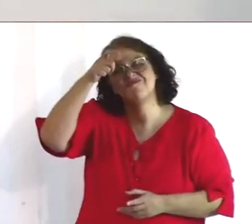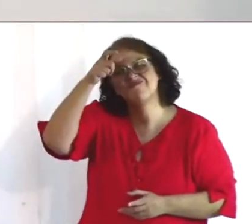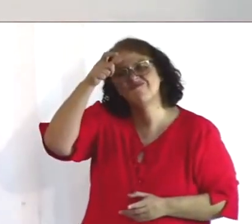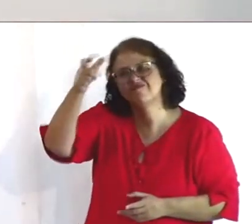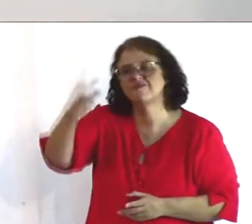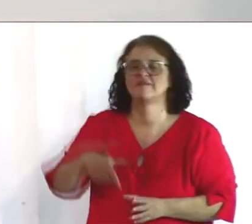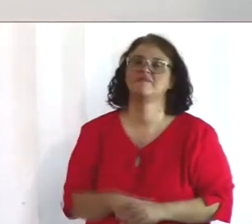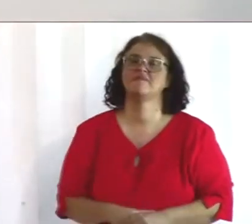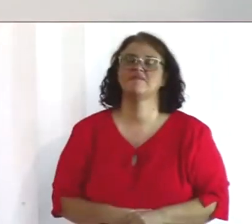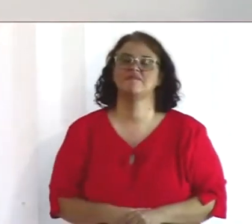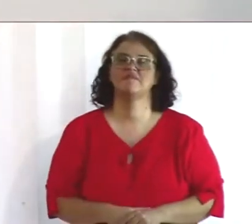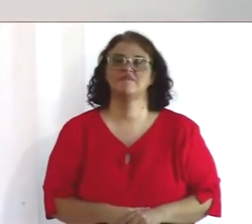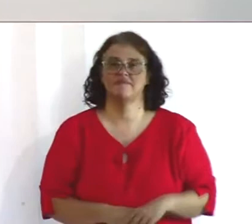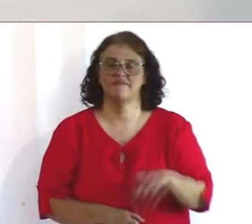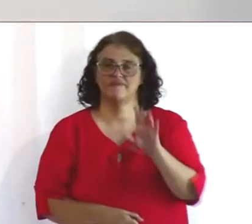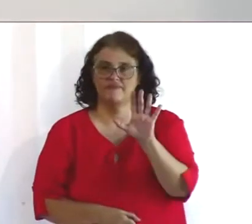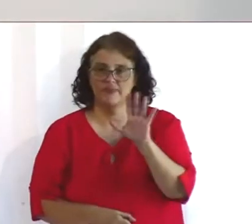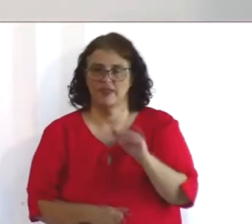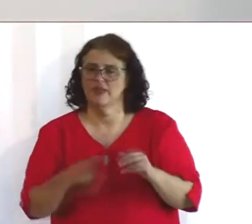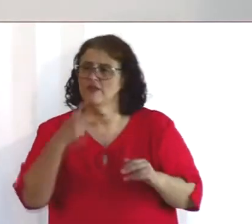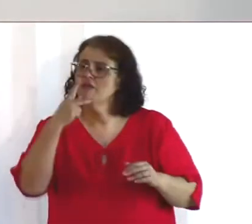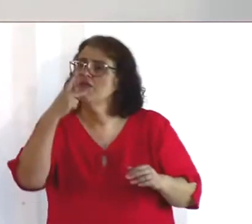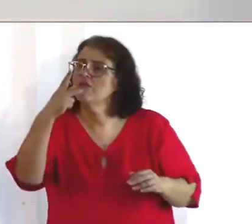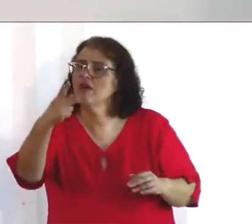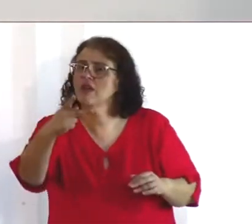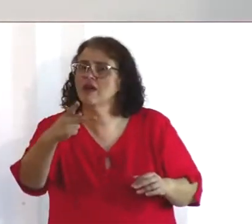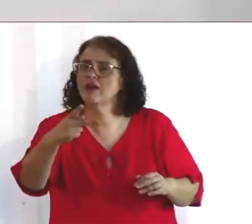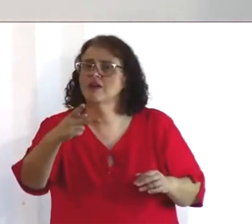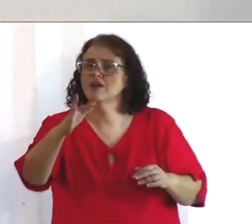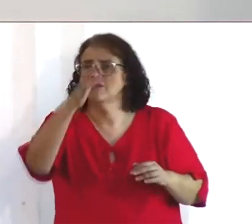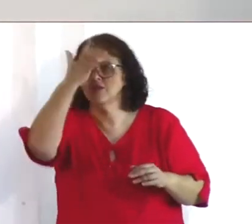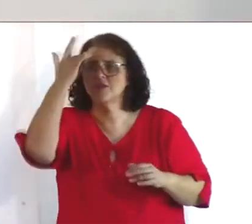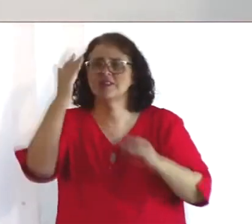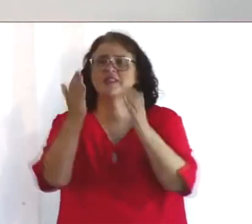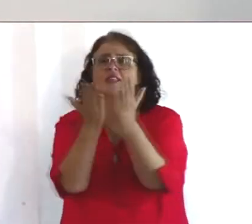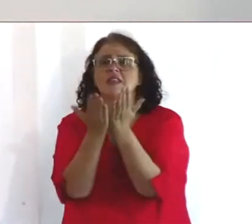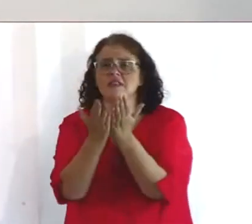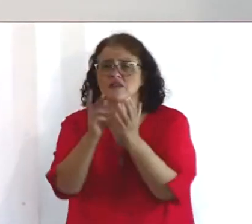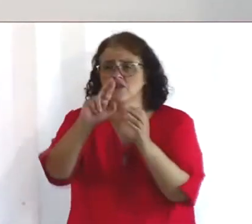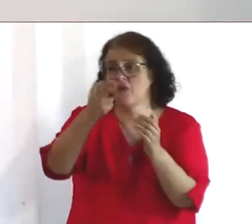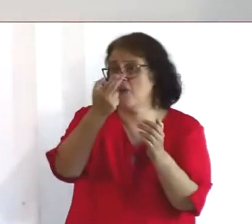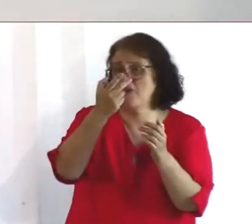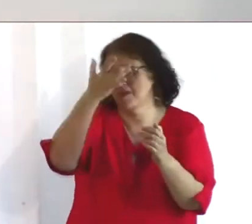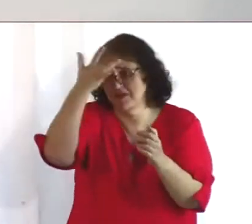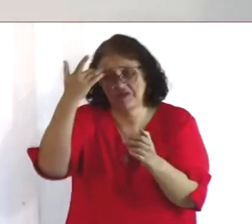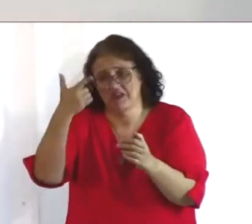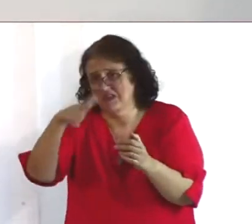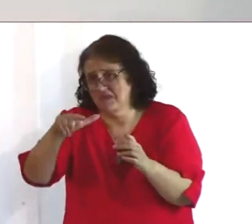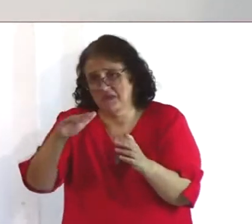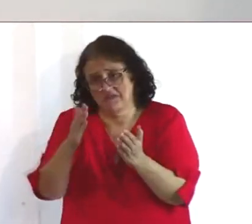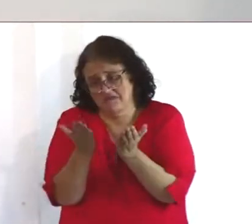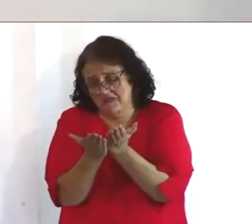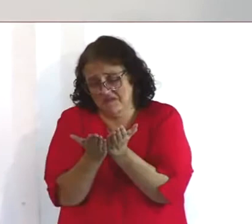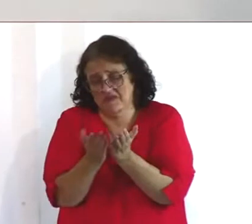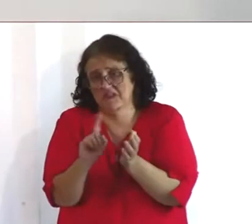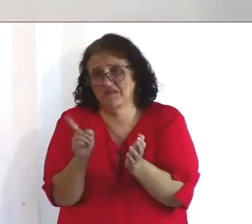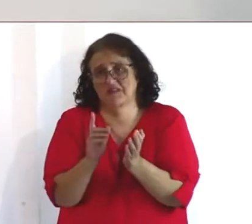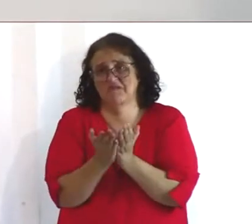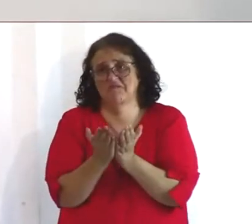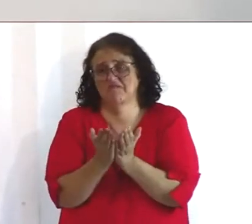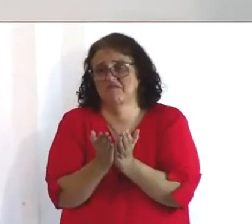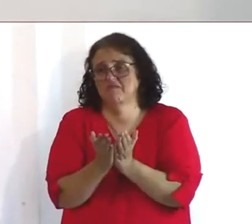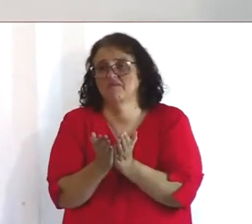aos crentes, e também deixa eu dizer uma coisa aos descrentes. Aos crentes, deixa eu lhes dizer, não temam a